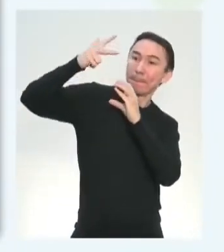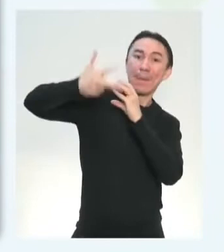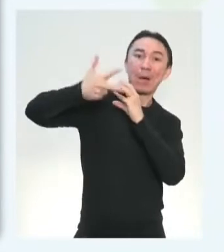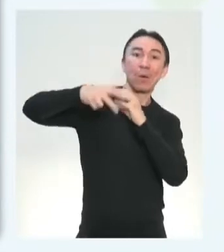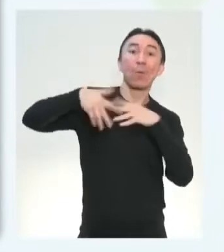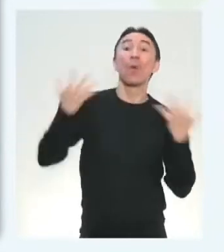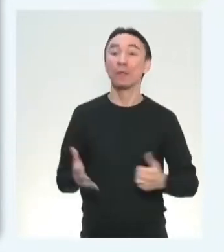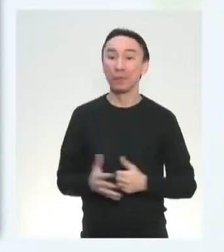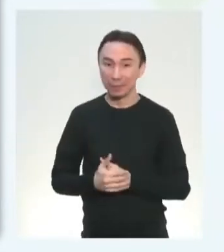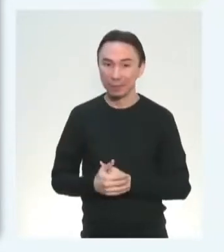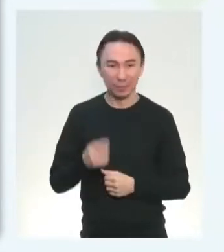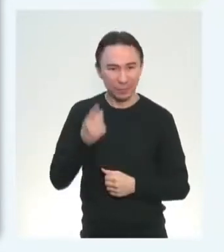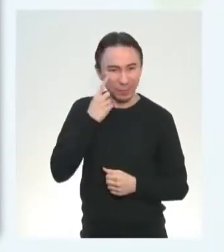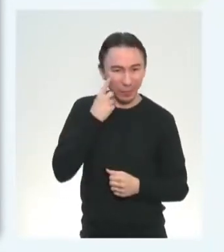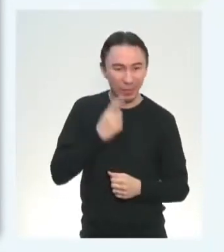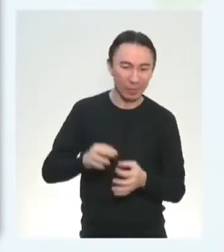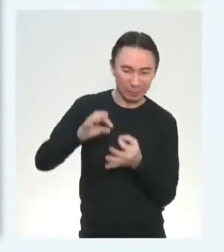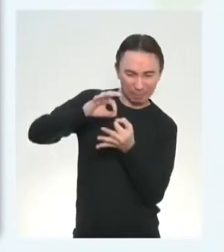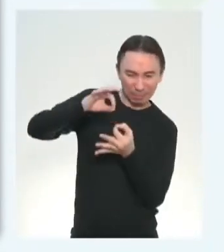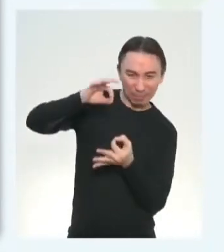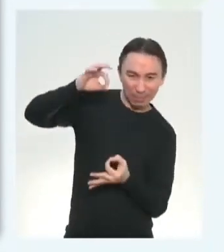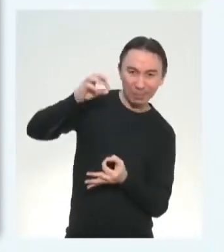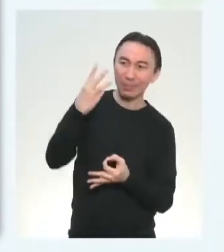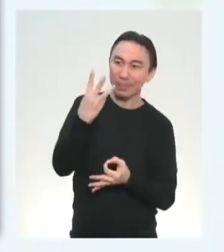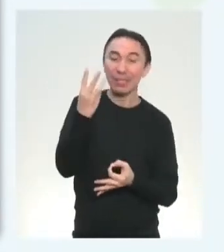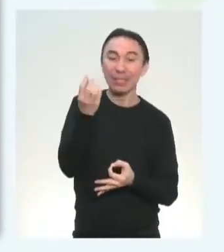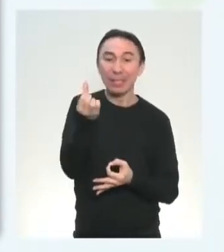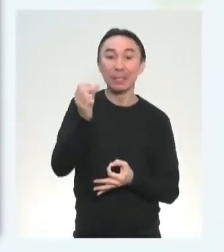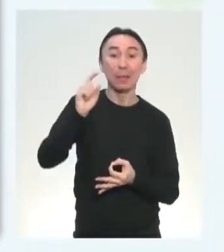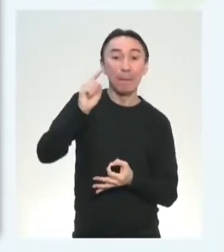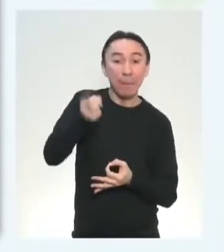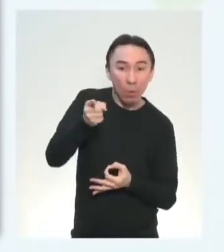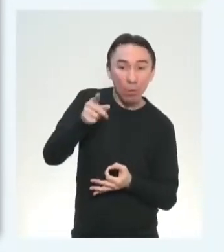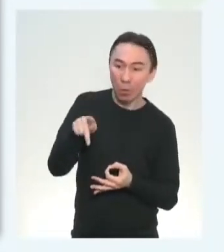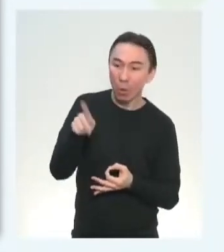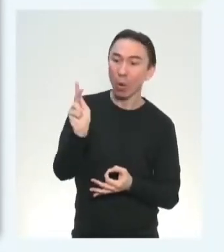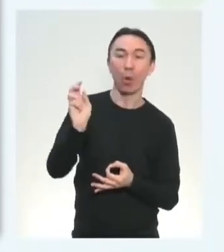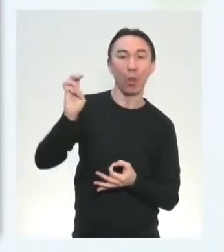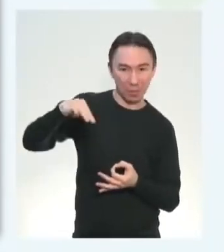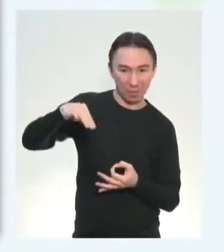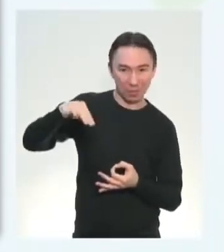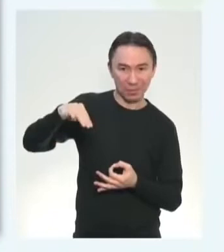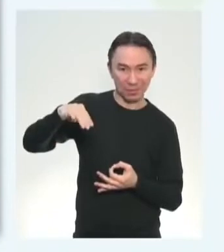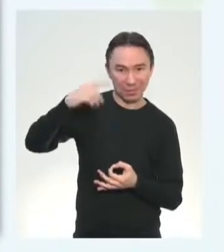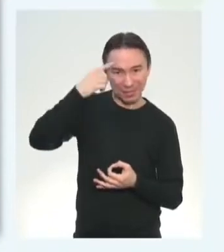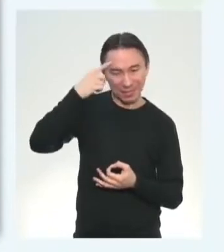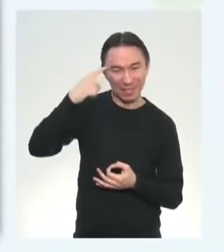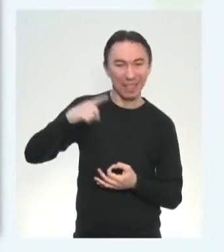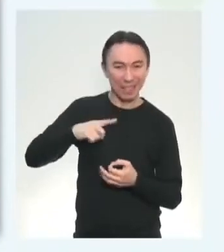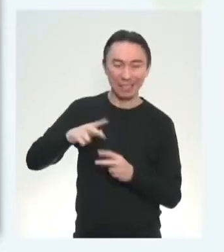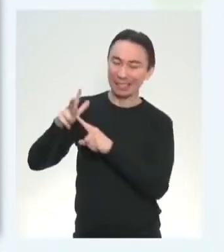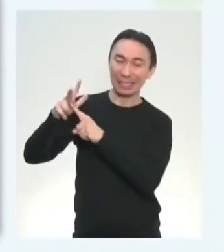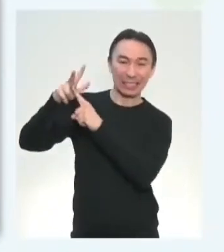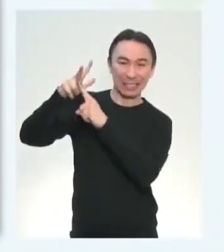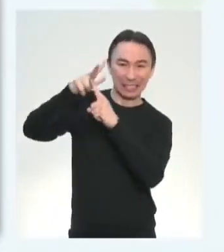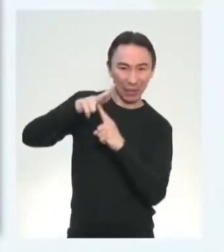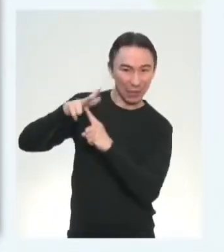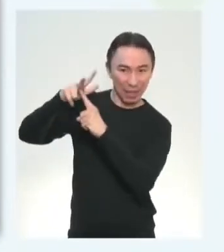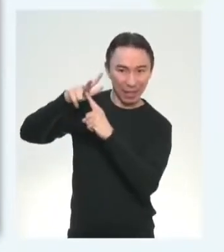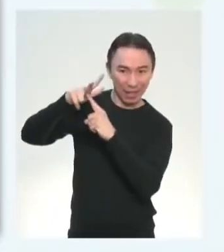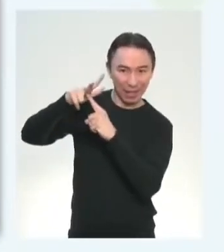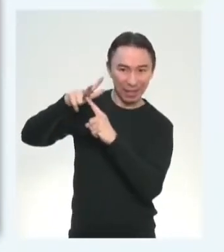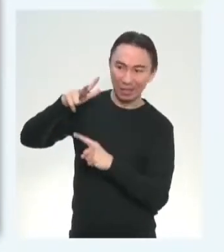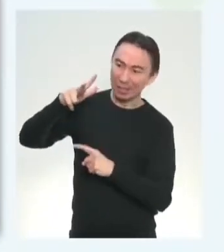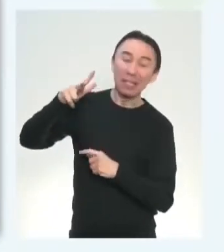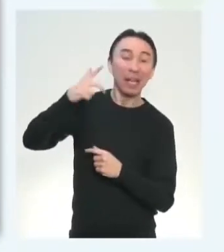36 mil quilômetros de altitude, estão os satélites geoestacionários. O sistema de imageamento através desse tipo